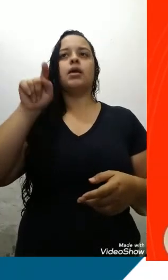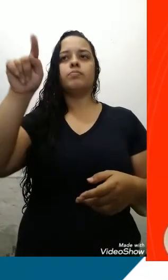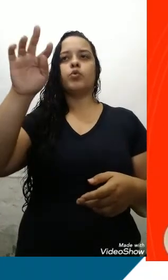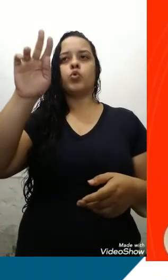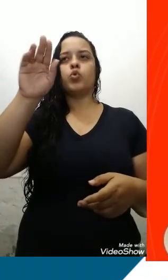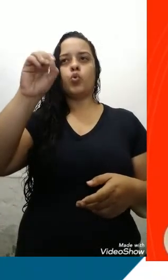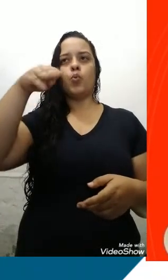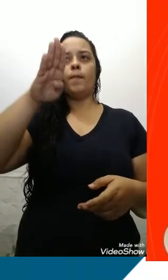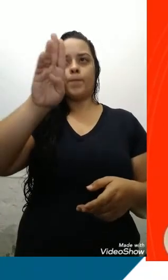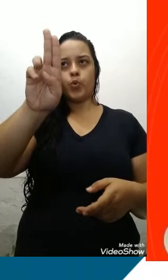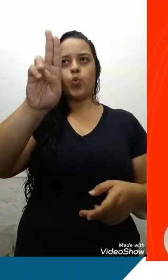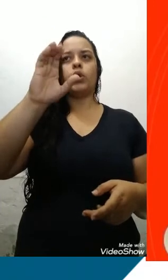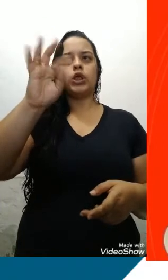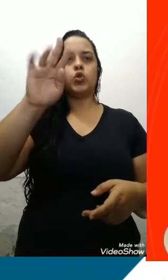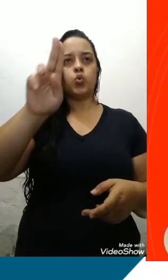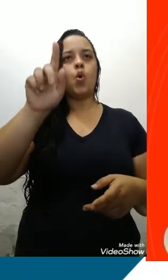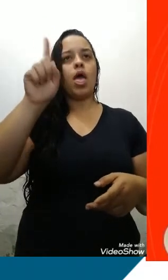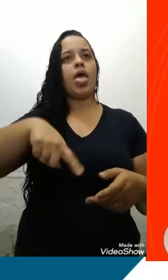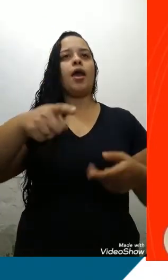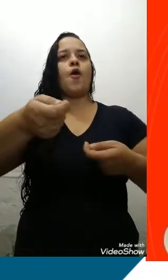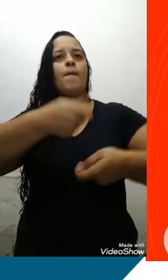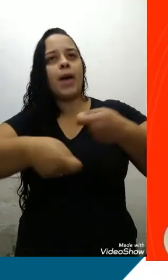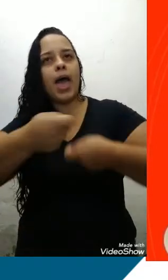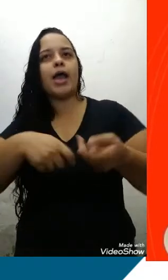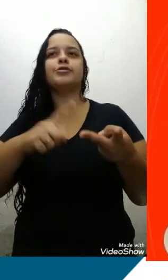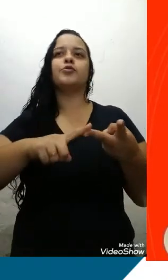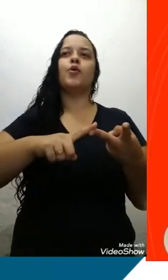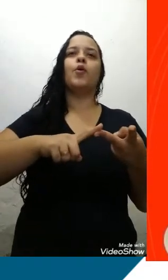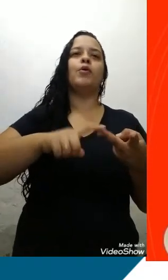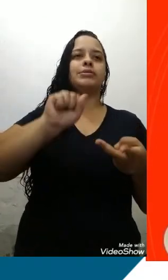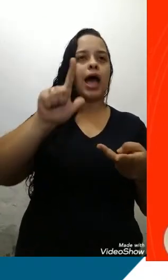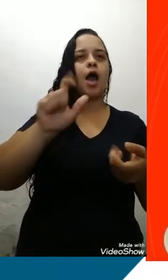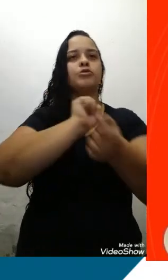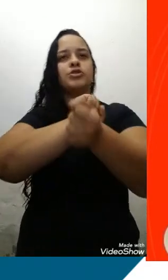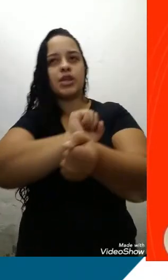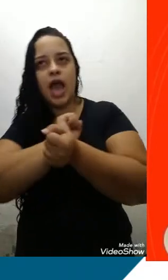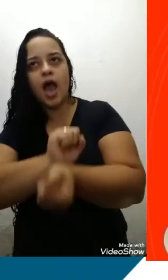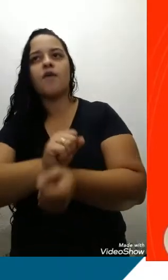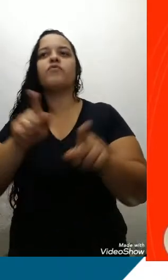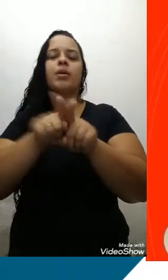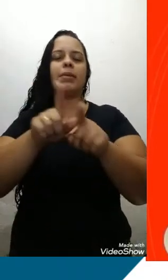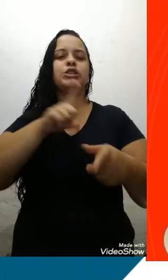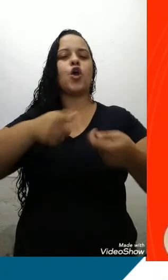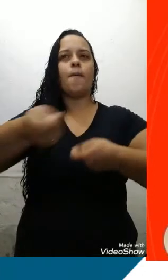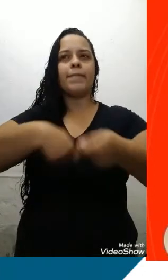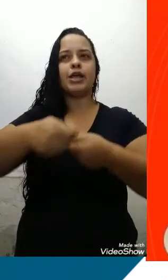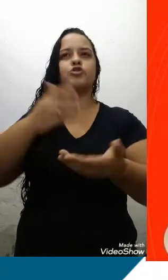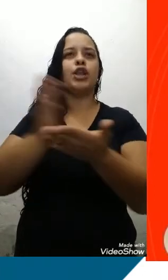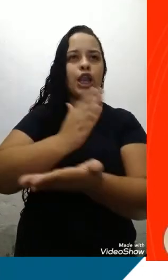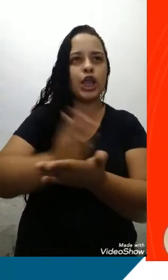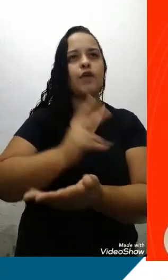foi o centro de um comércio internacional, onde tudo era negociado: sal, escravos, marfim. Havia também um grande comércio de livros de